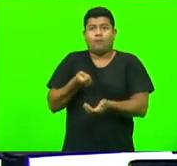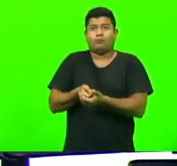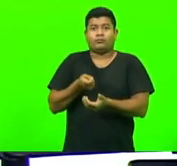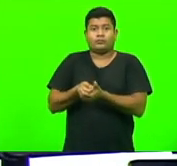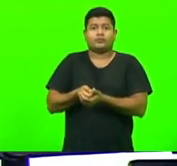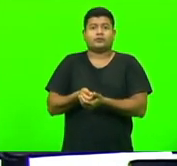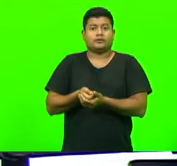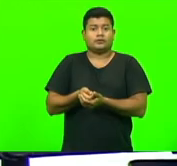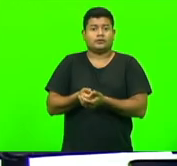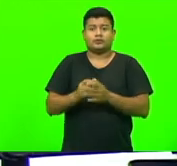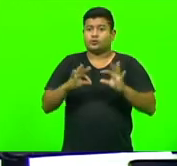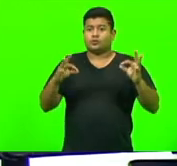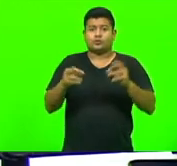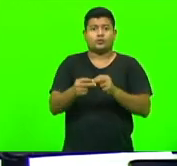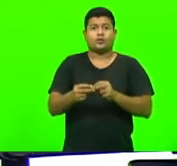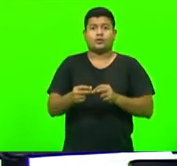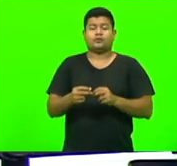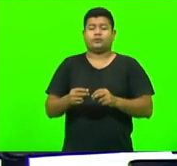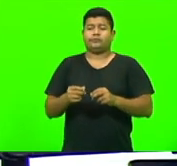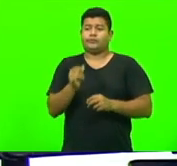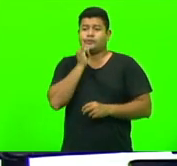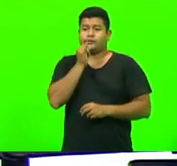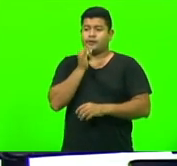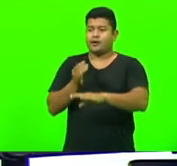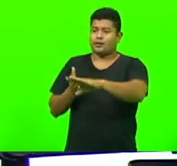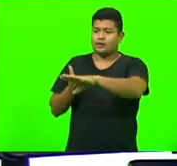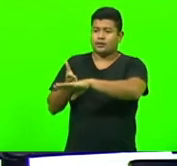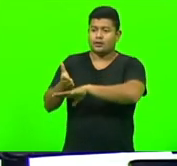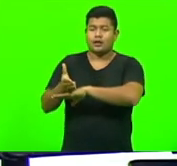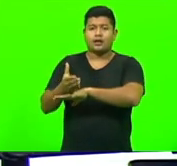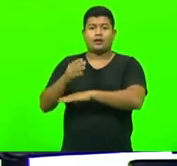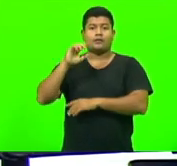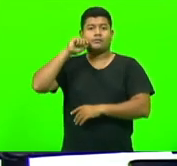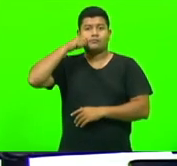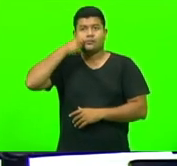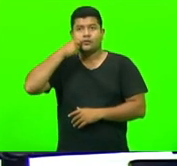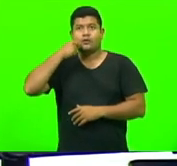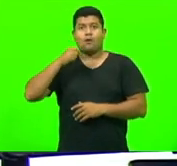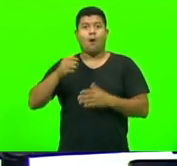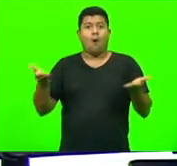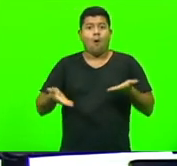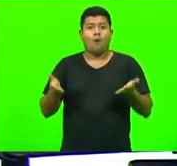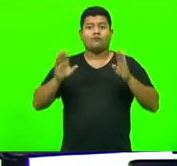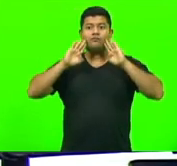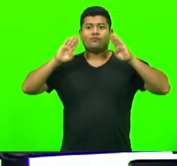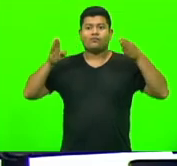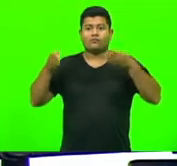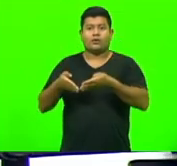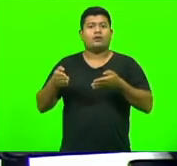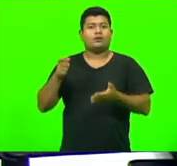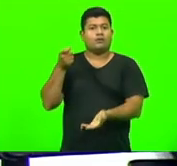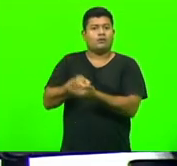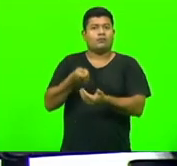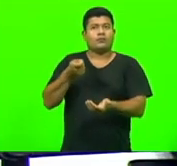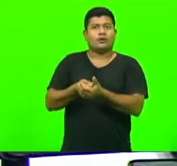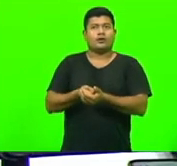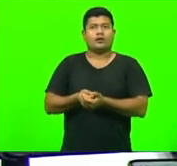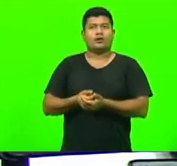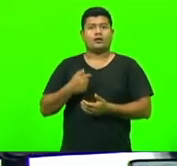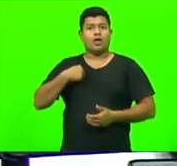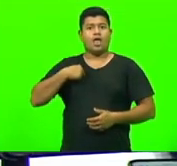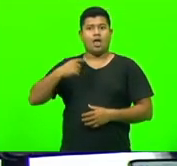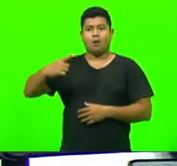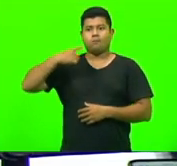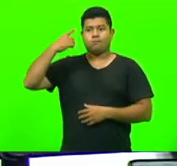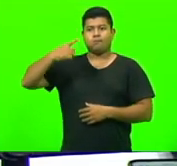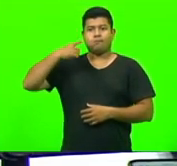padaria, entrar no mercado. Hoje, no fórum, já é obrigado a apresentar um passaporte. Eu, como advogado,